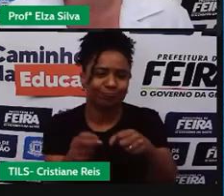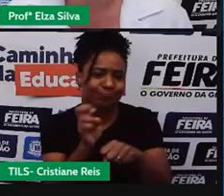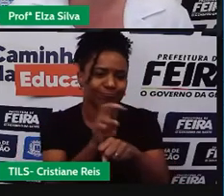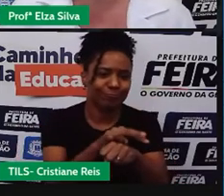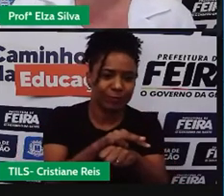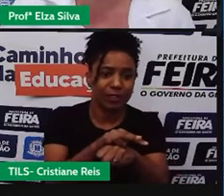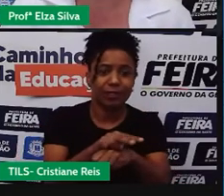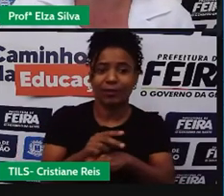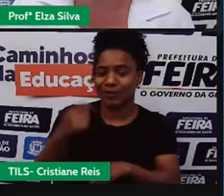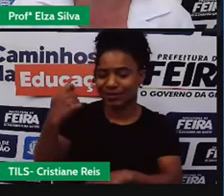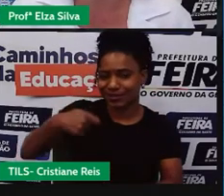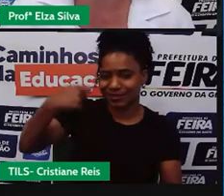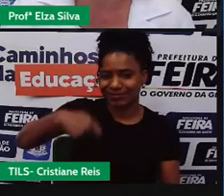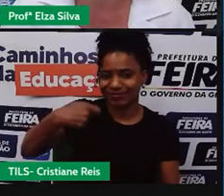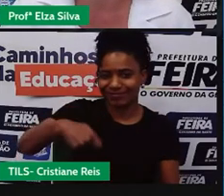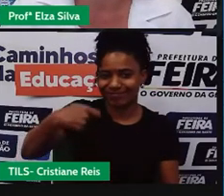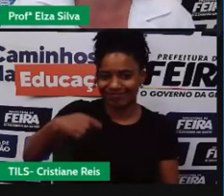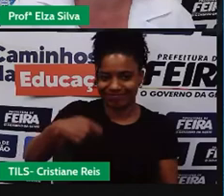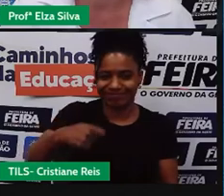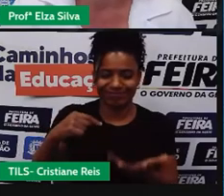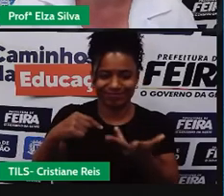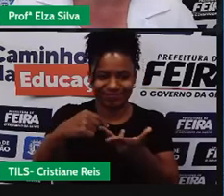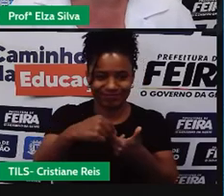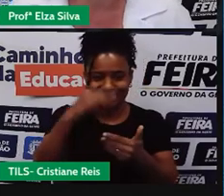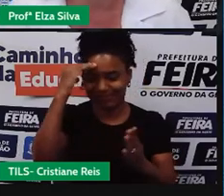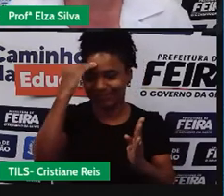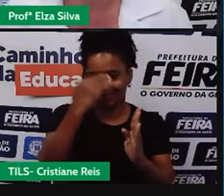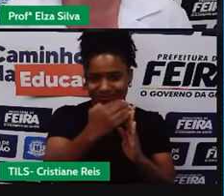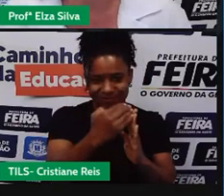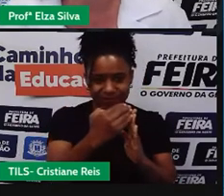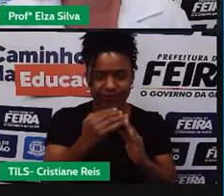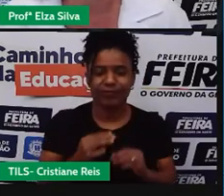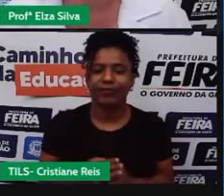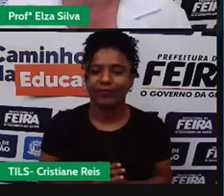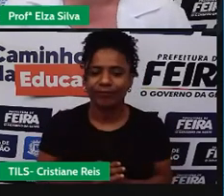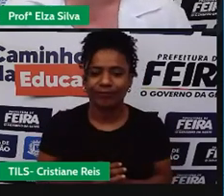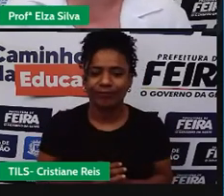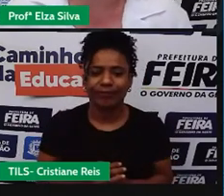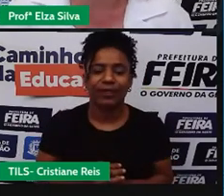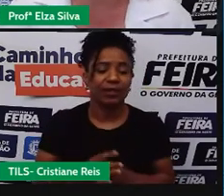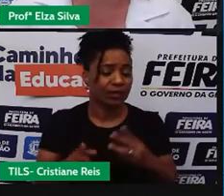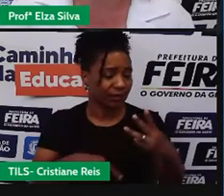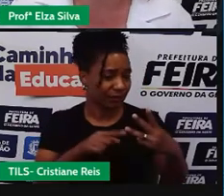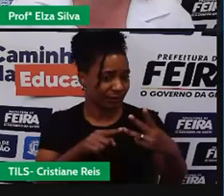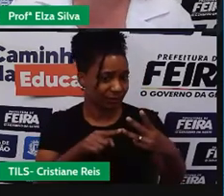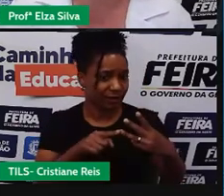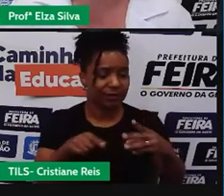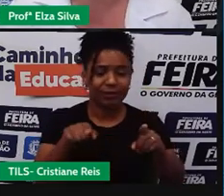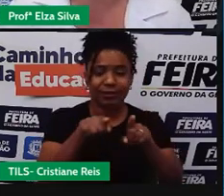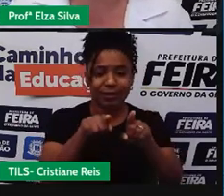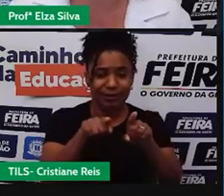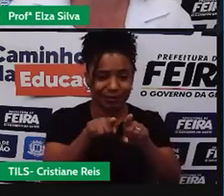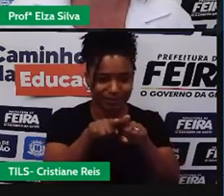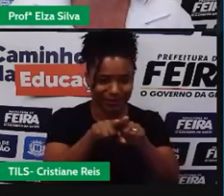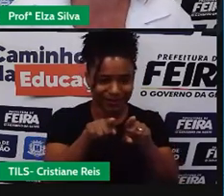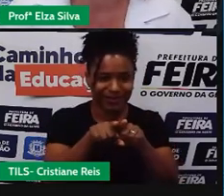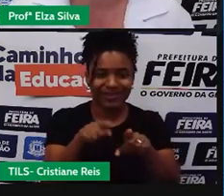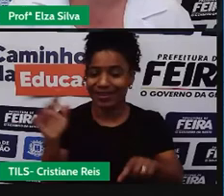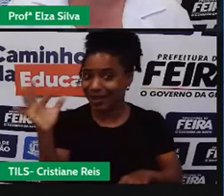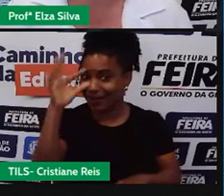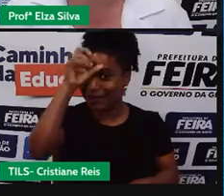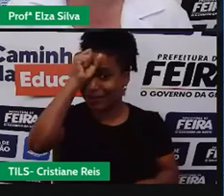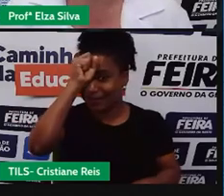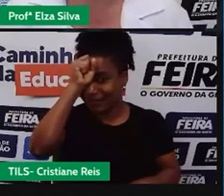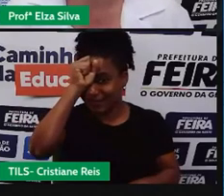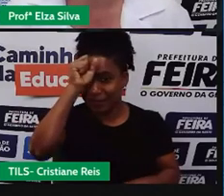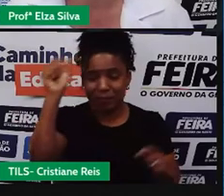a uma determinada vaga. E nós aprendemos também que nós podemos elaborar frases com